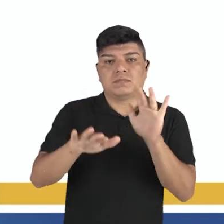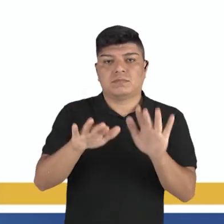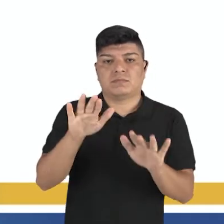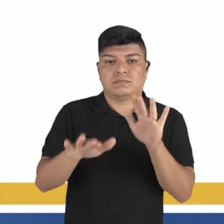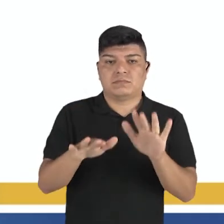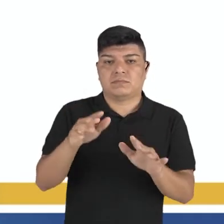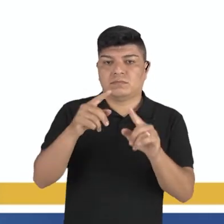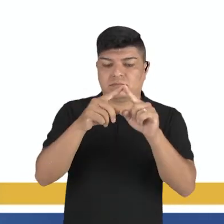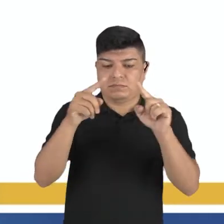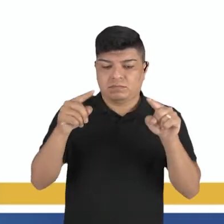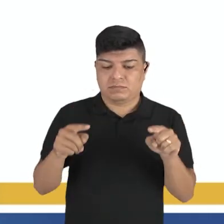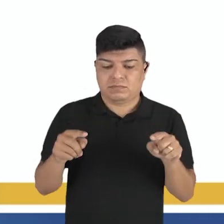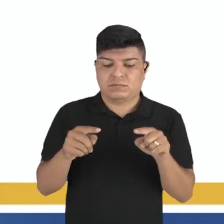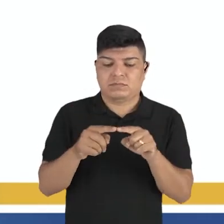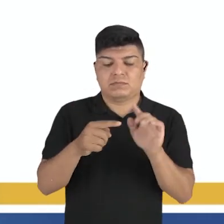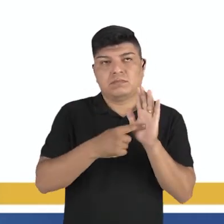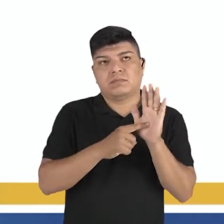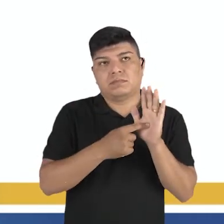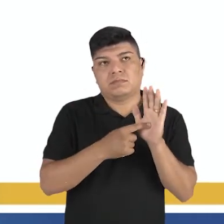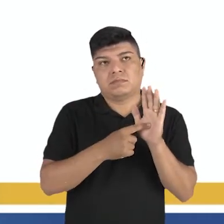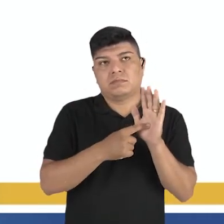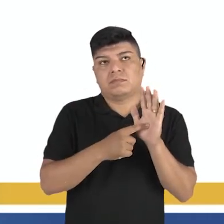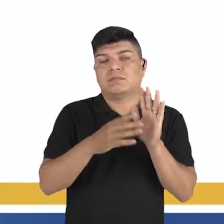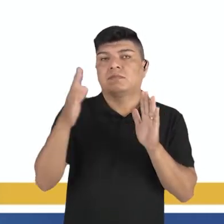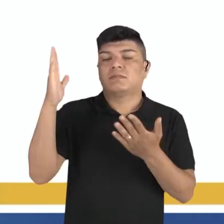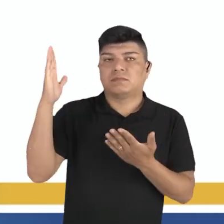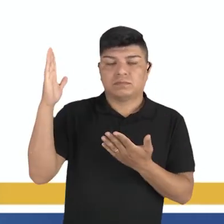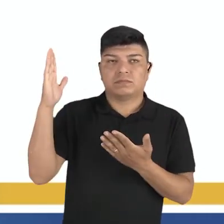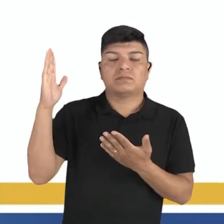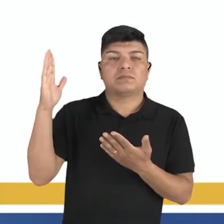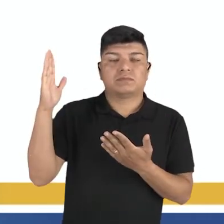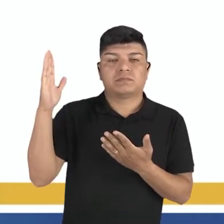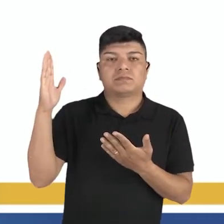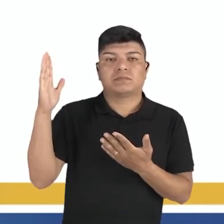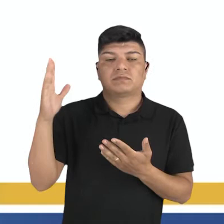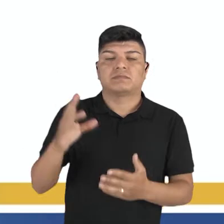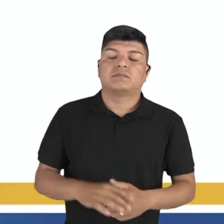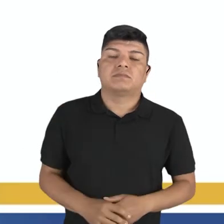tem um quadradinho bem onde fica o meu ângulo de 90 graus.